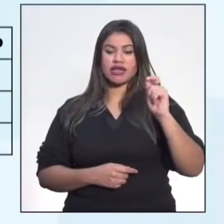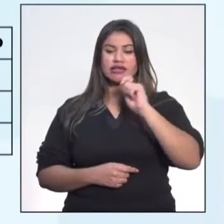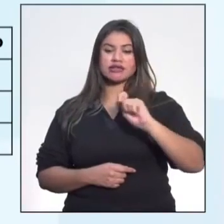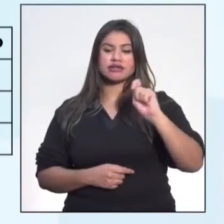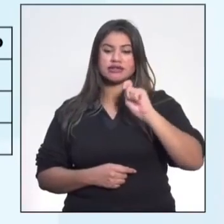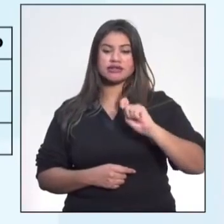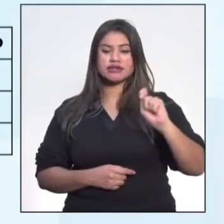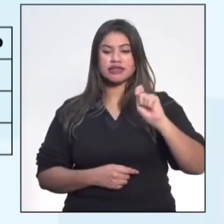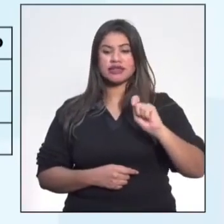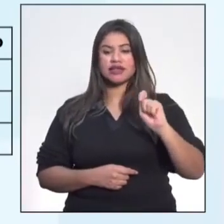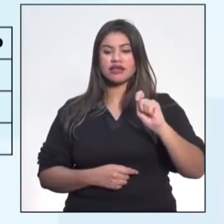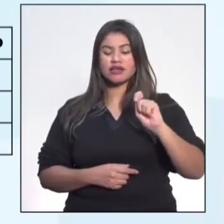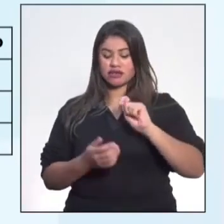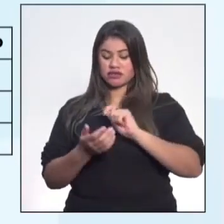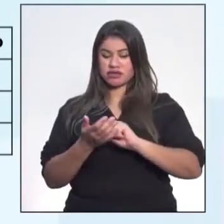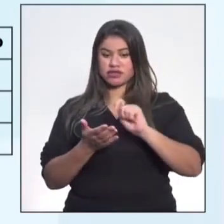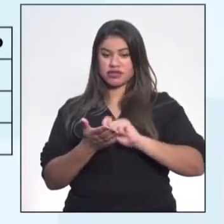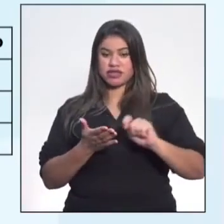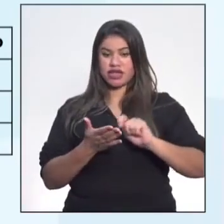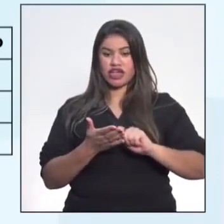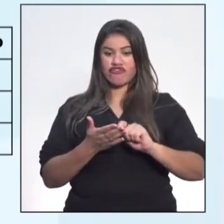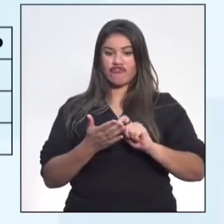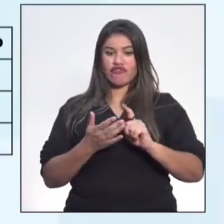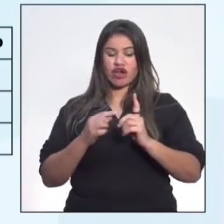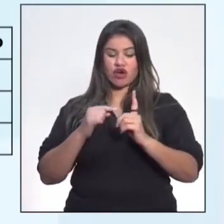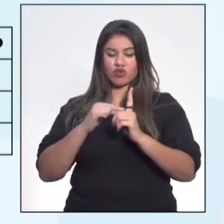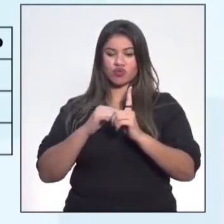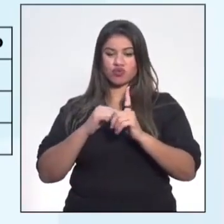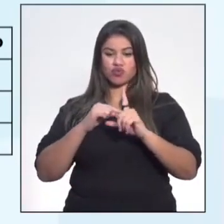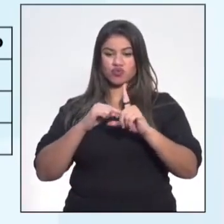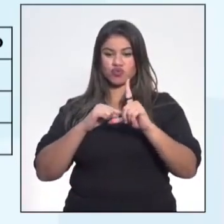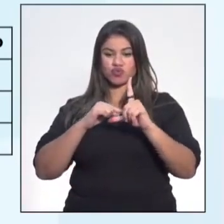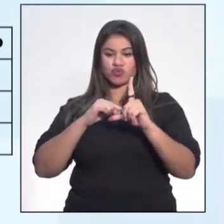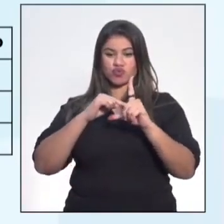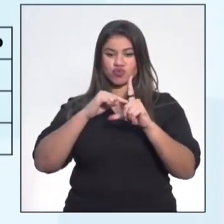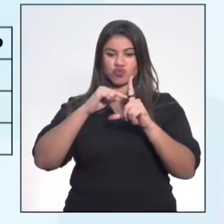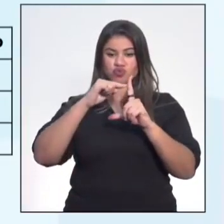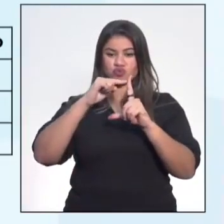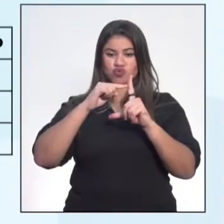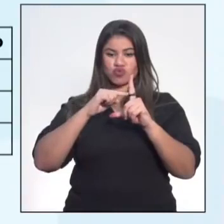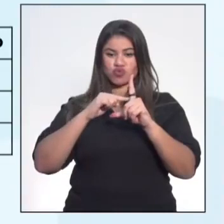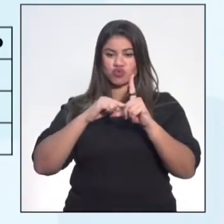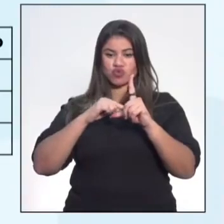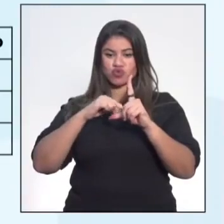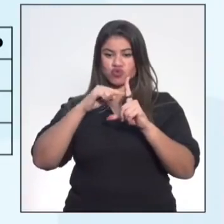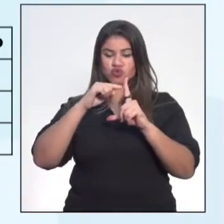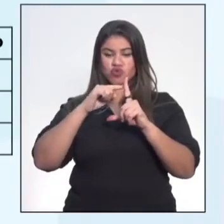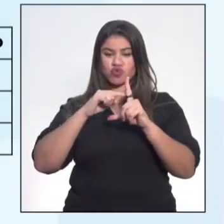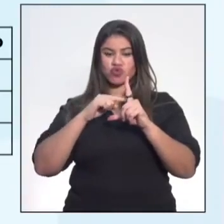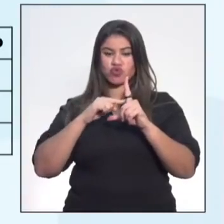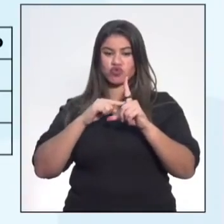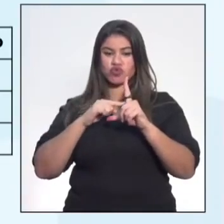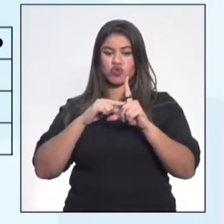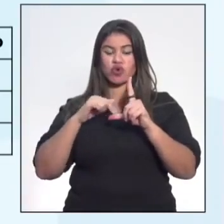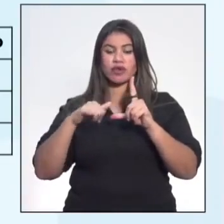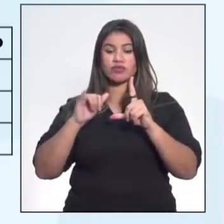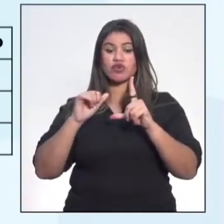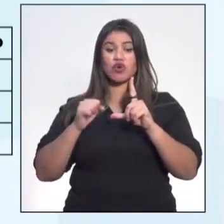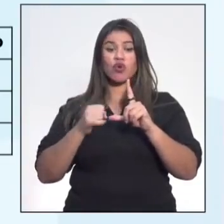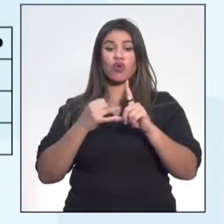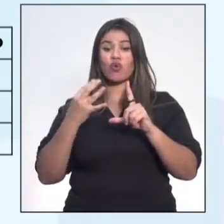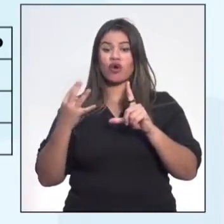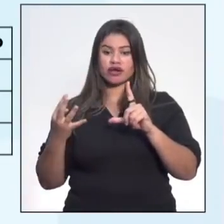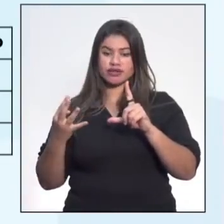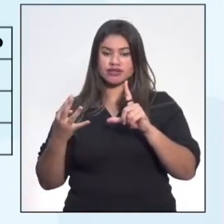mim o deslocamento. Se essa parábola se deslocou no eixo y, em quantas unidades, tá bom? E